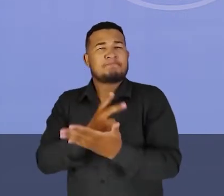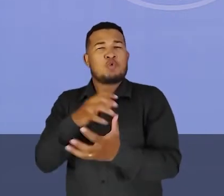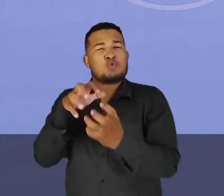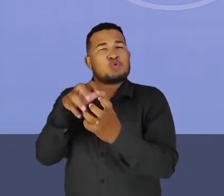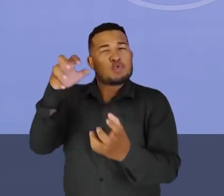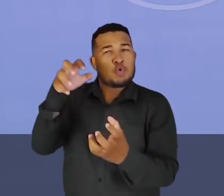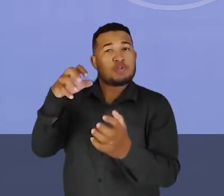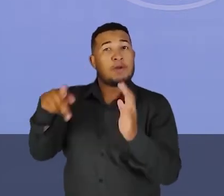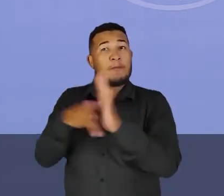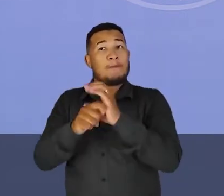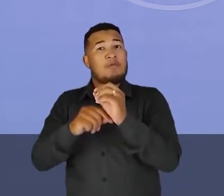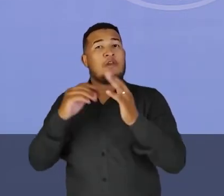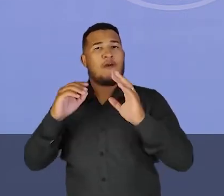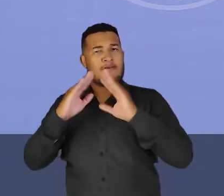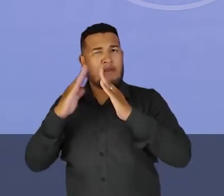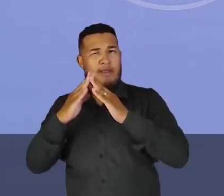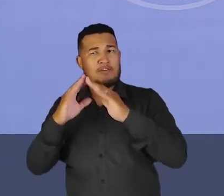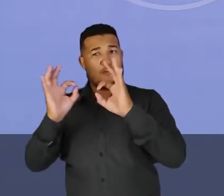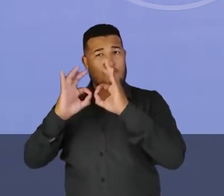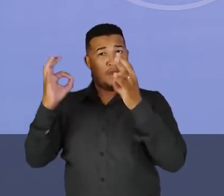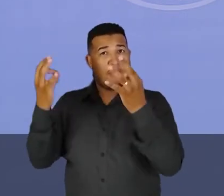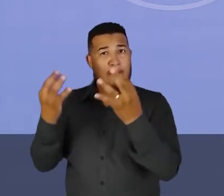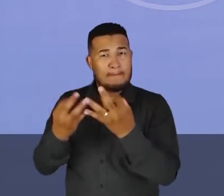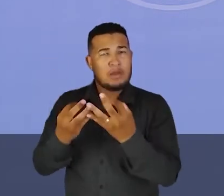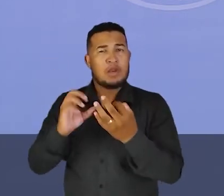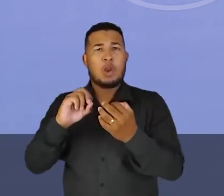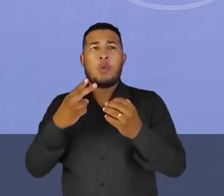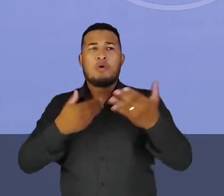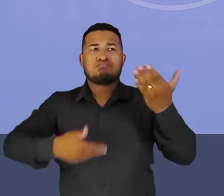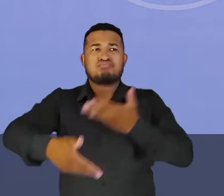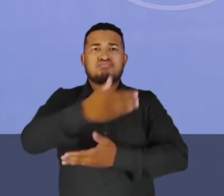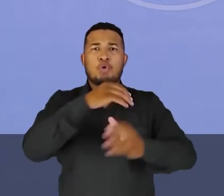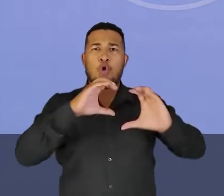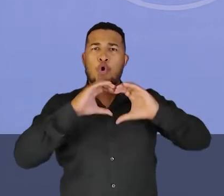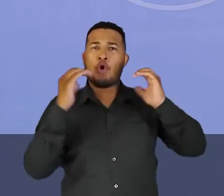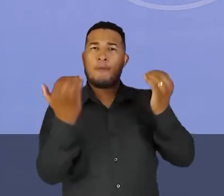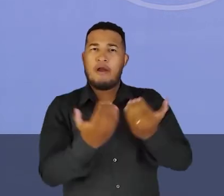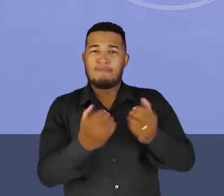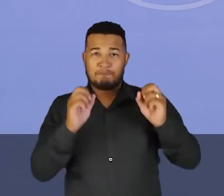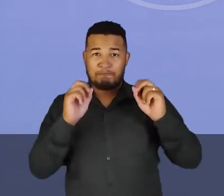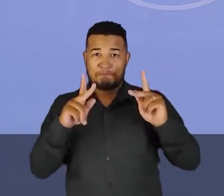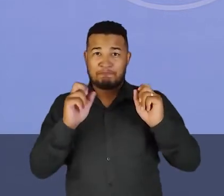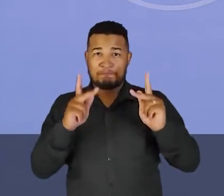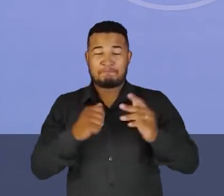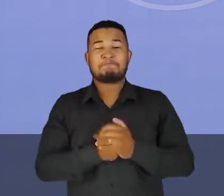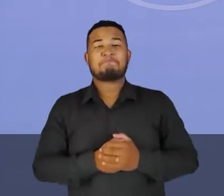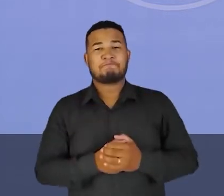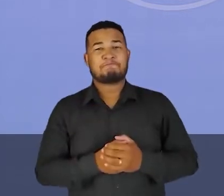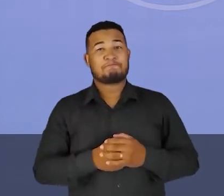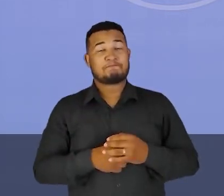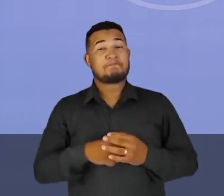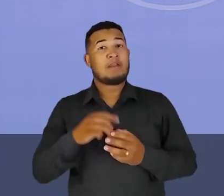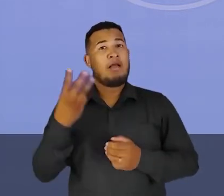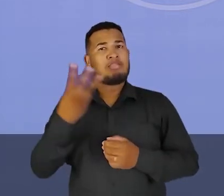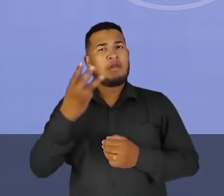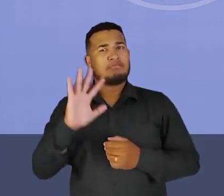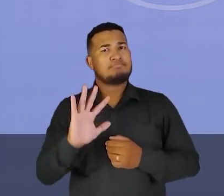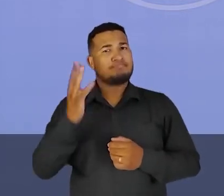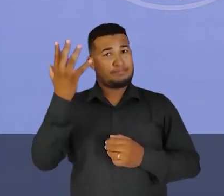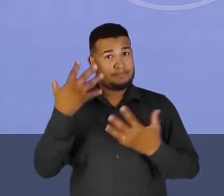da sua casa, da sua família, da sua comunidade, ok? Vamos para a terceira